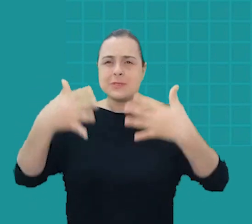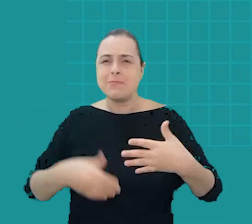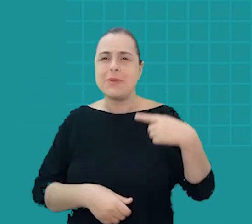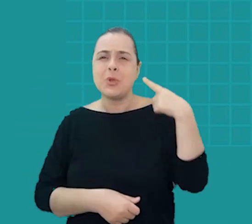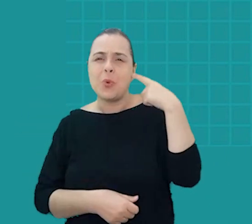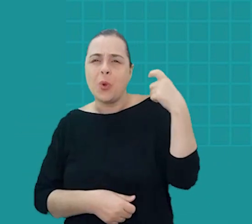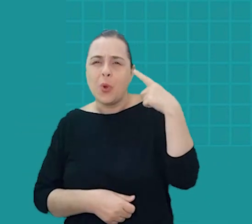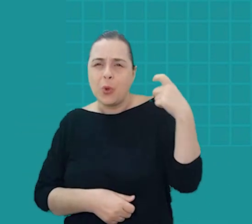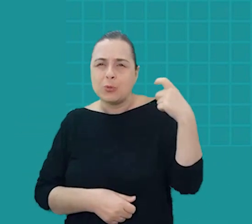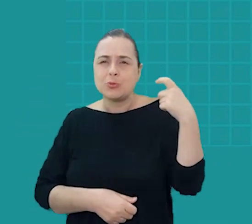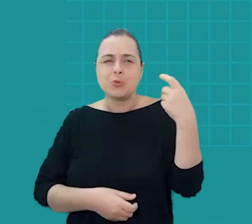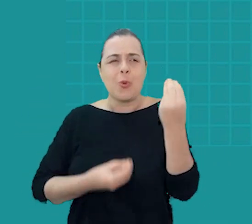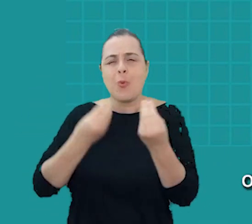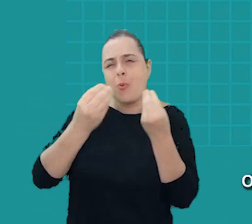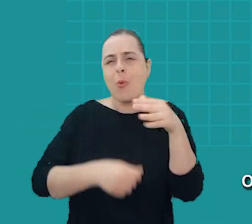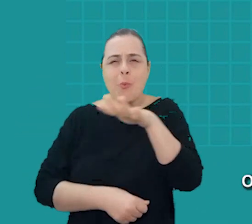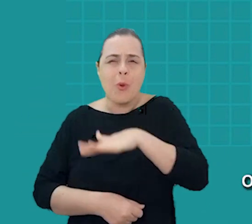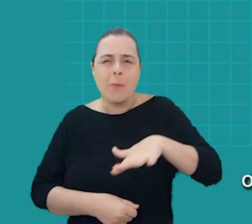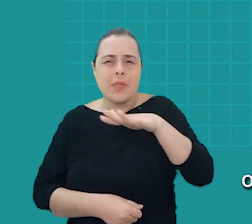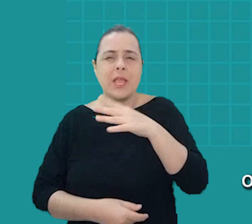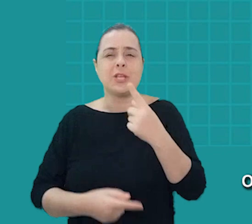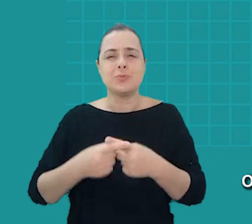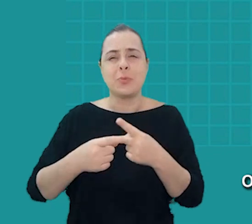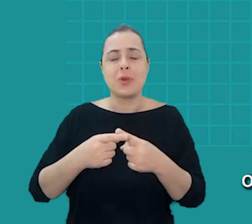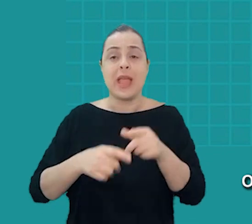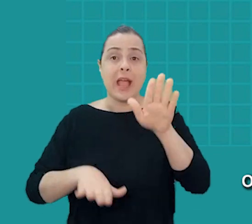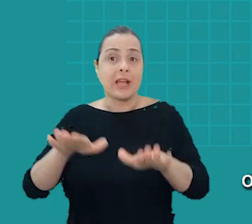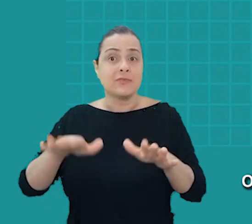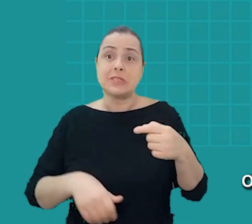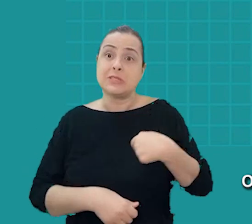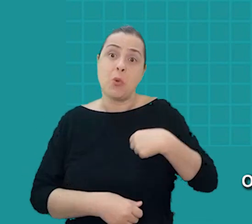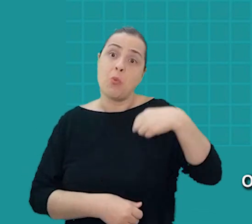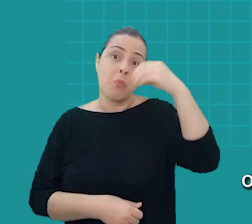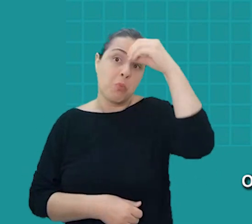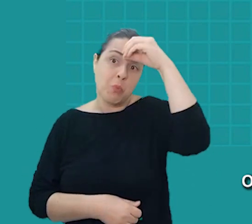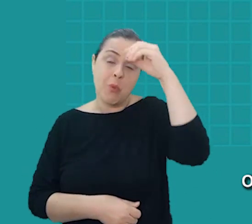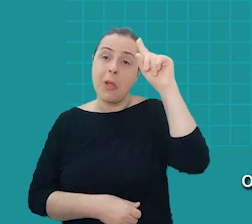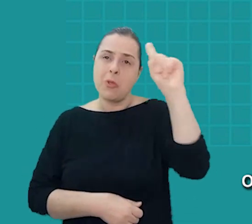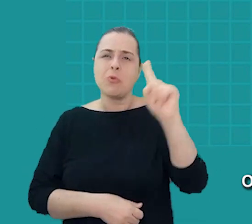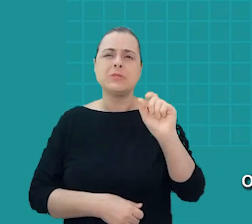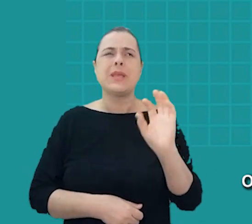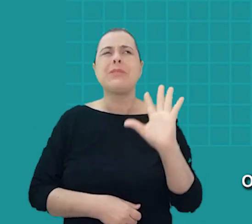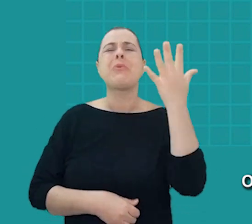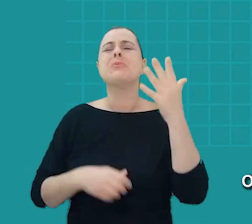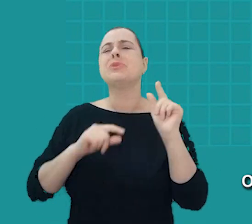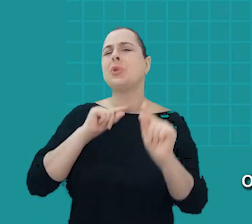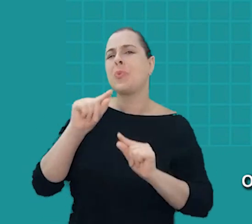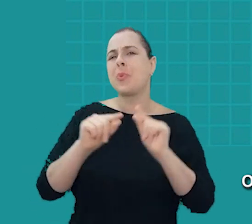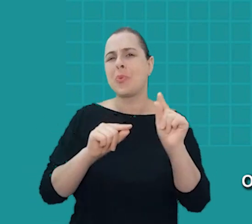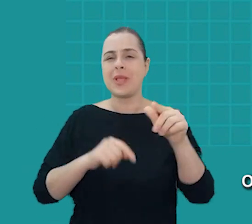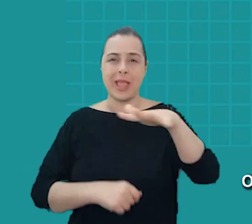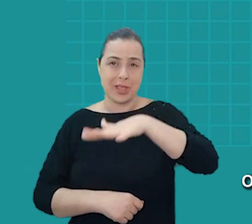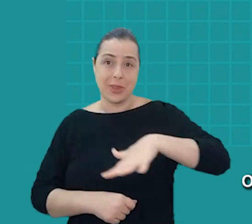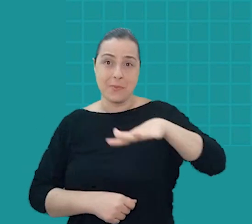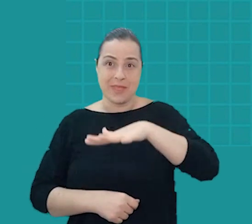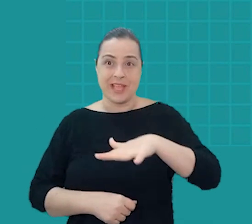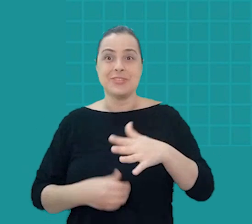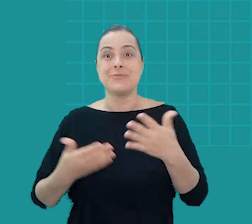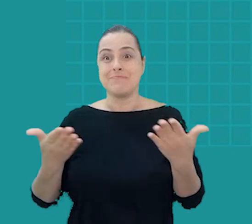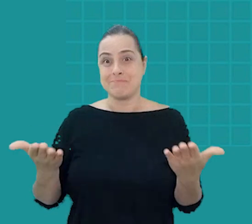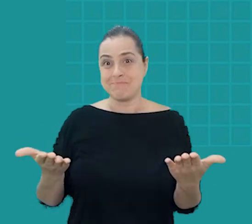pessoas descreverem o som do ambiente, porque muitas vezes eu não sei o que está acontecendo nesse